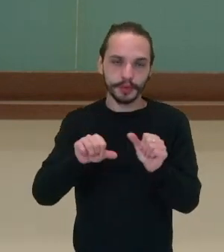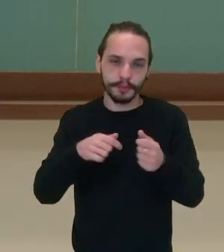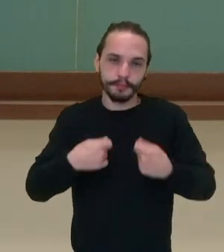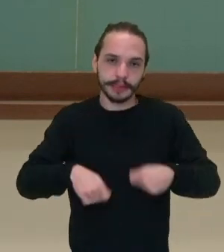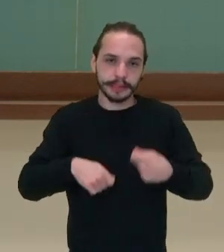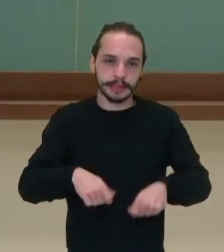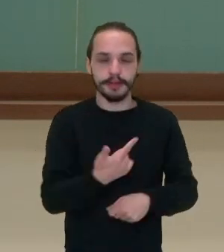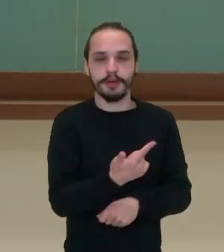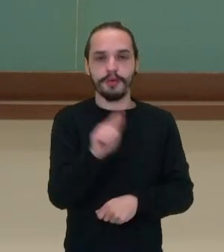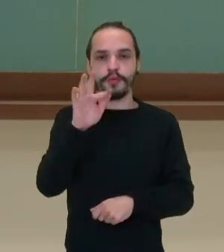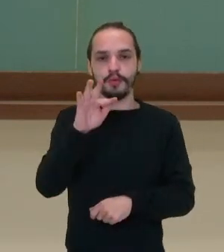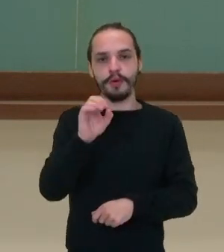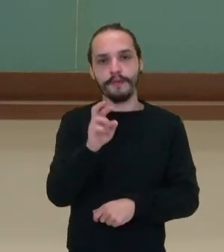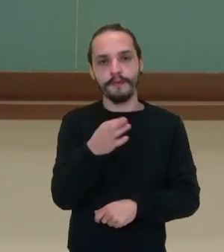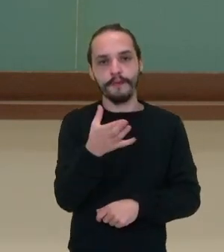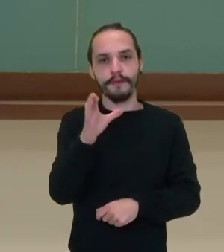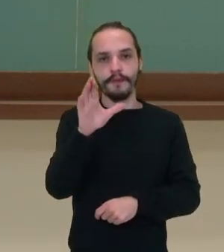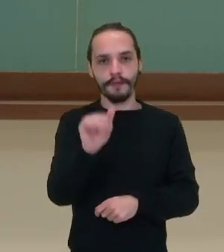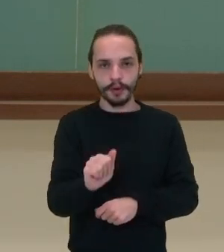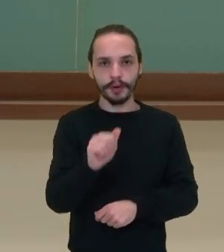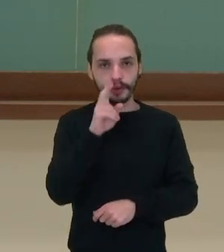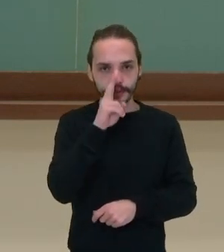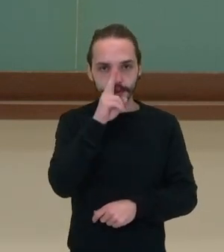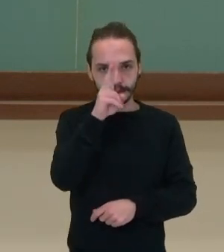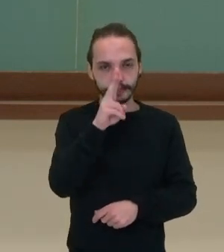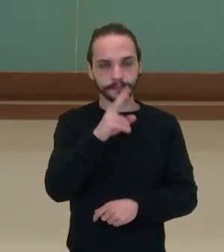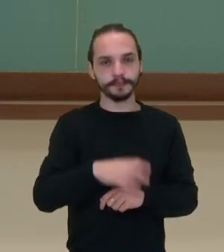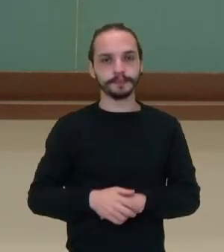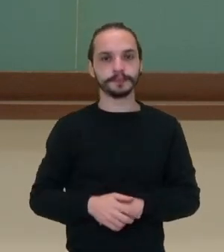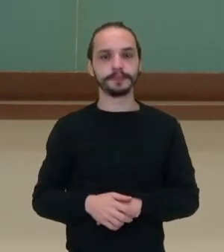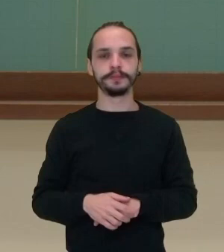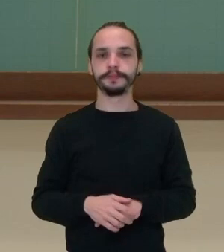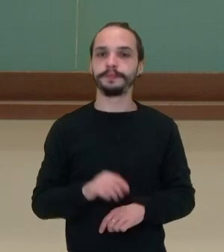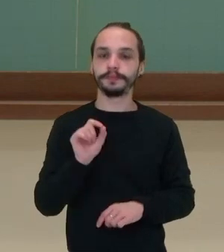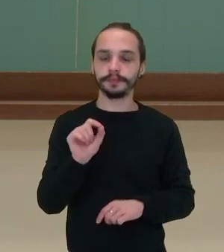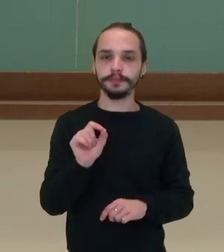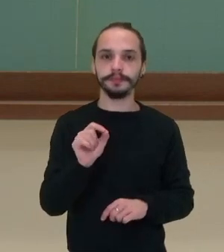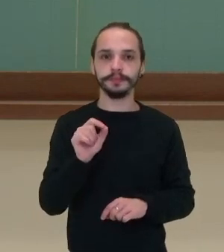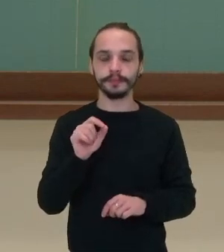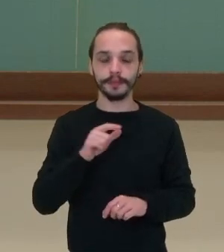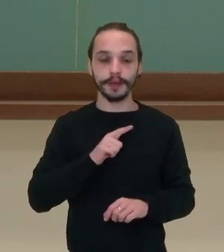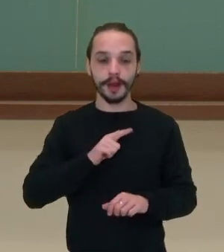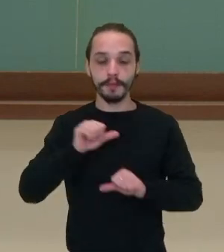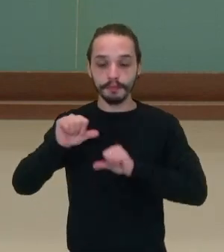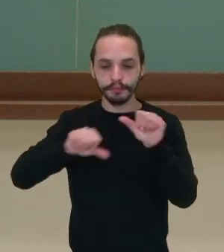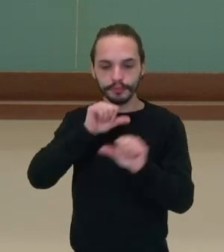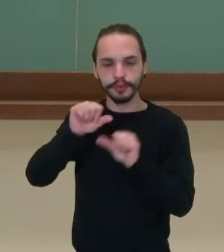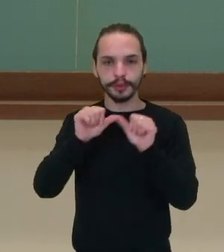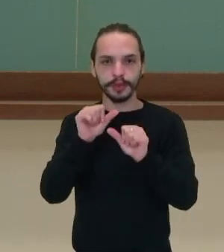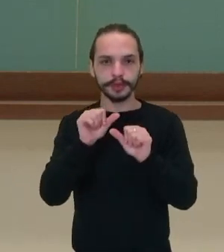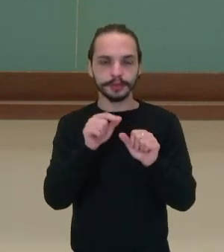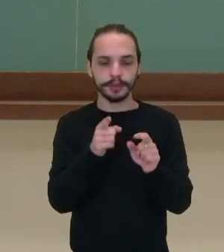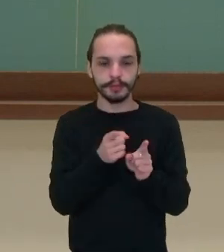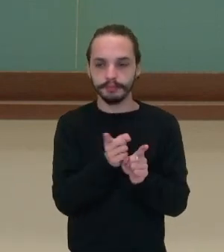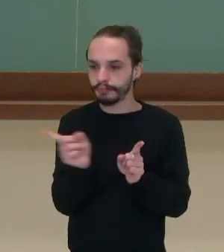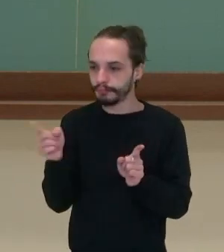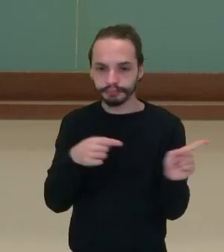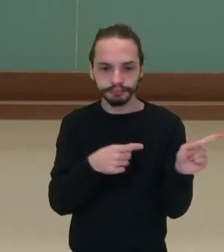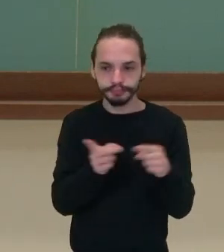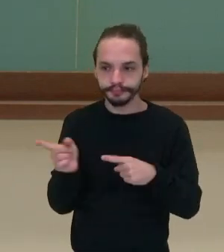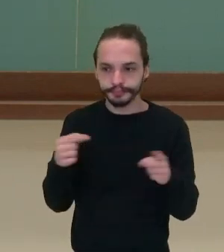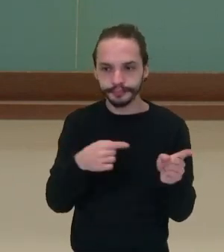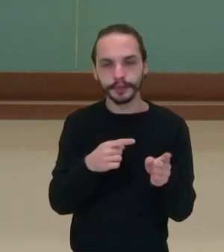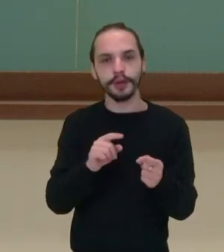Então, toda vez que eu promover uma mudança na direção e ou no sentido ou e ou no